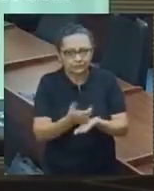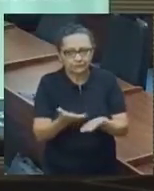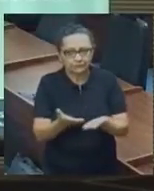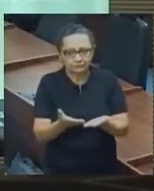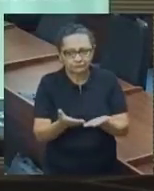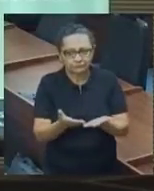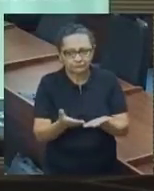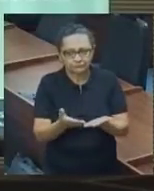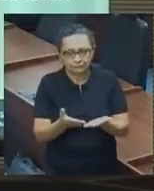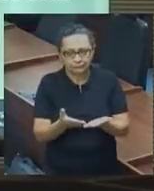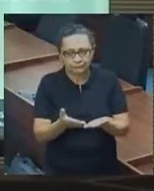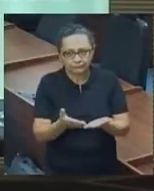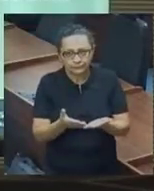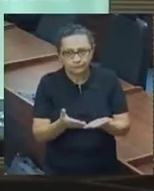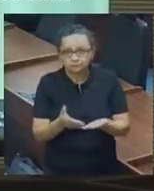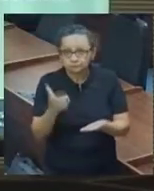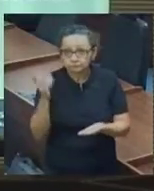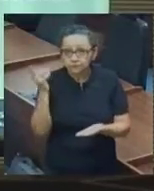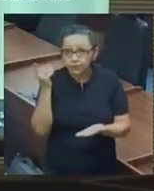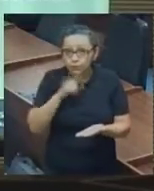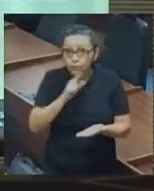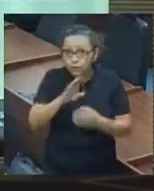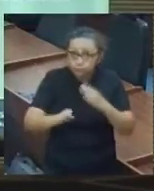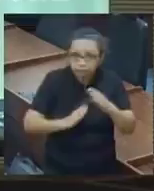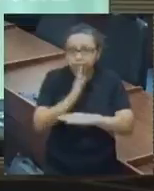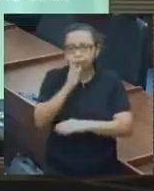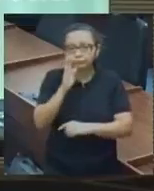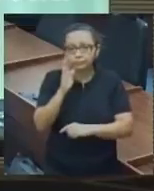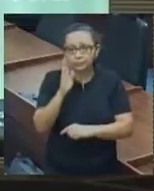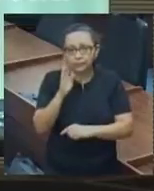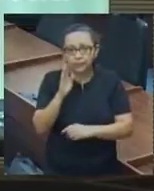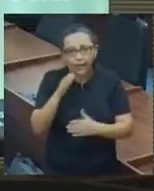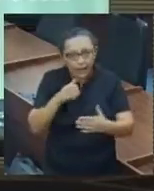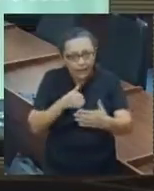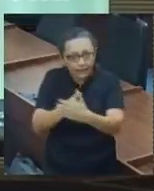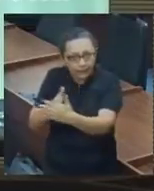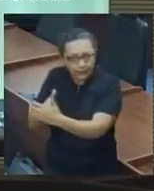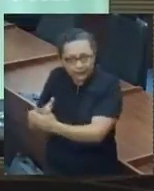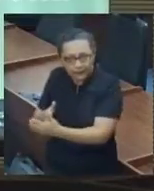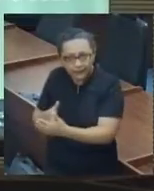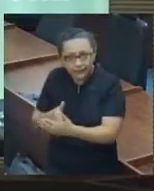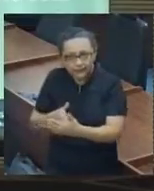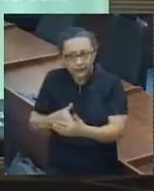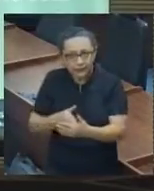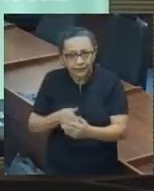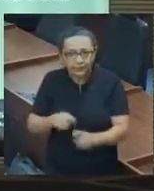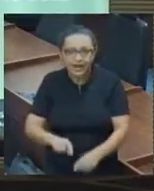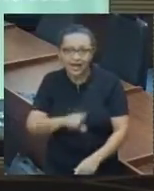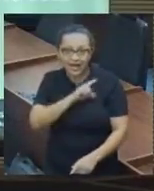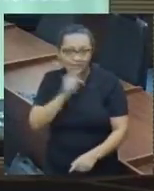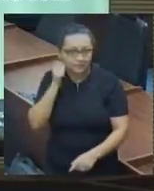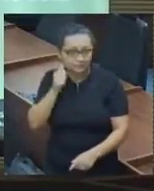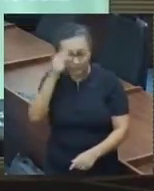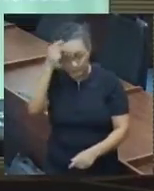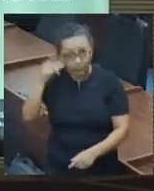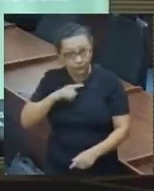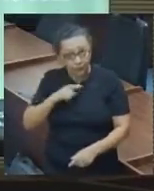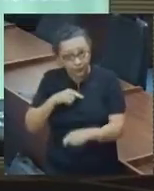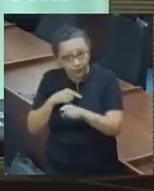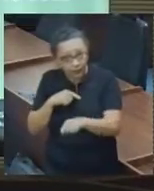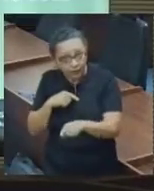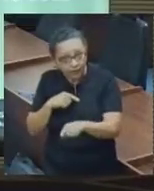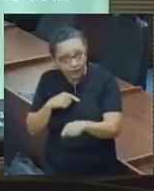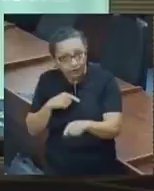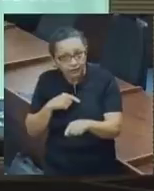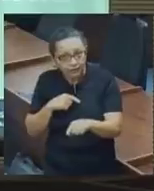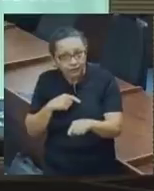ela consegue superar a barreira em razão da qual ela a ela é havia um